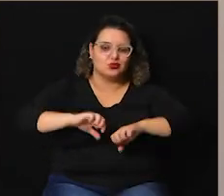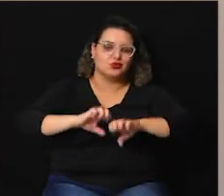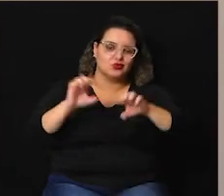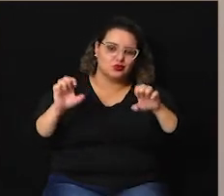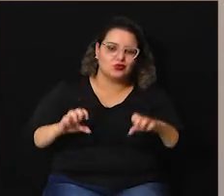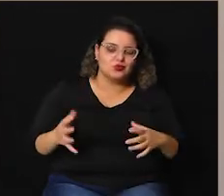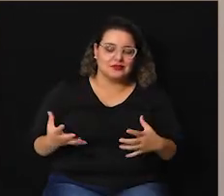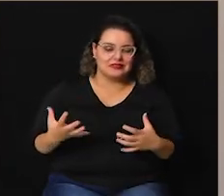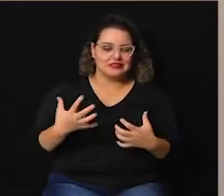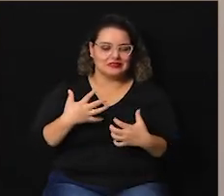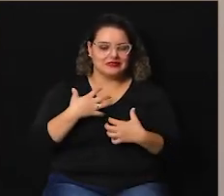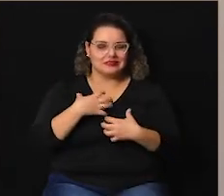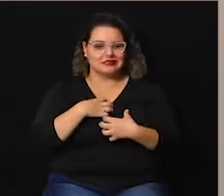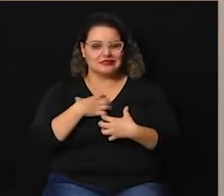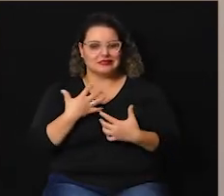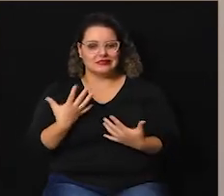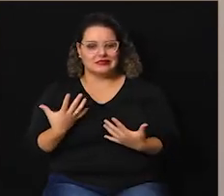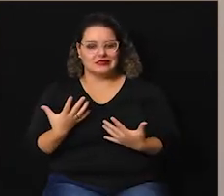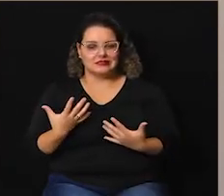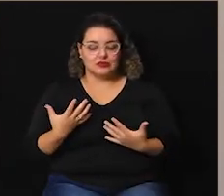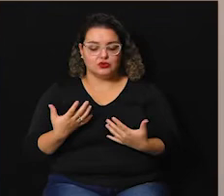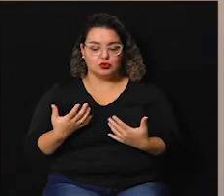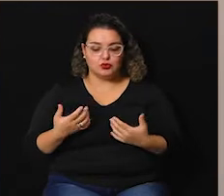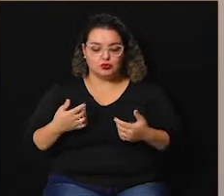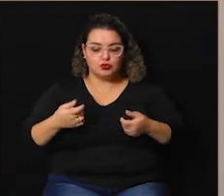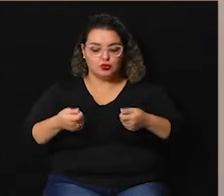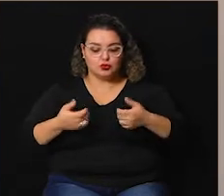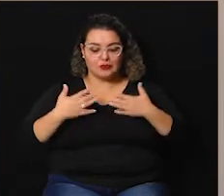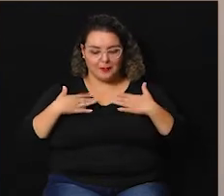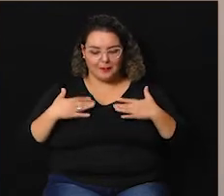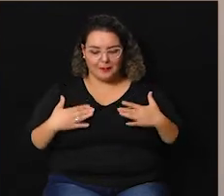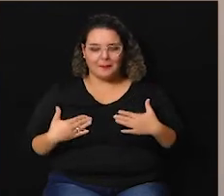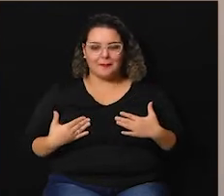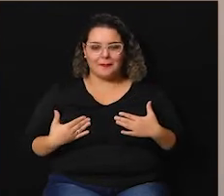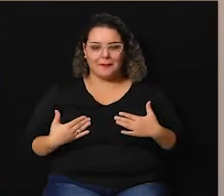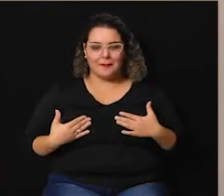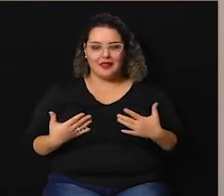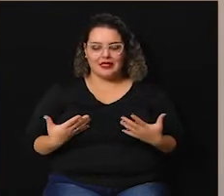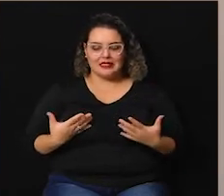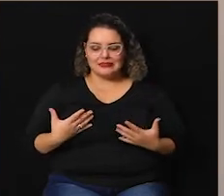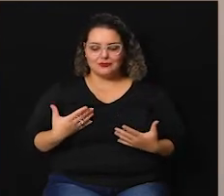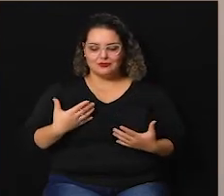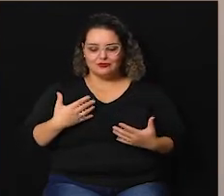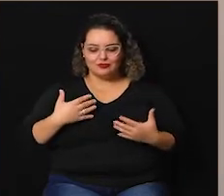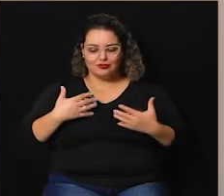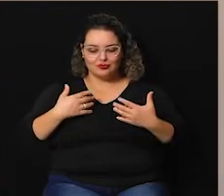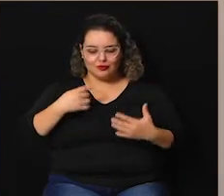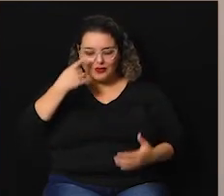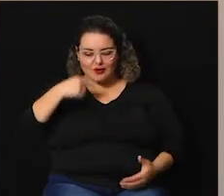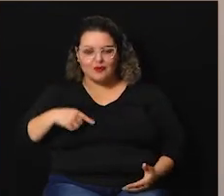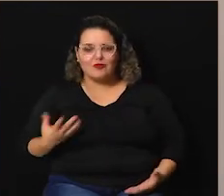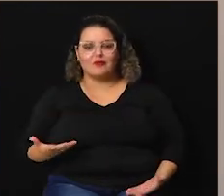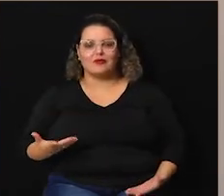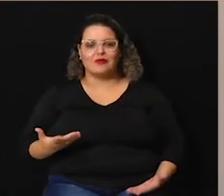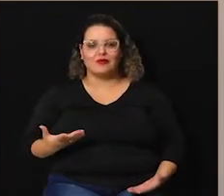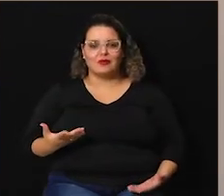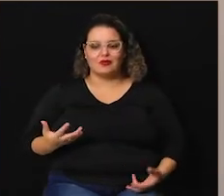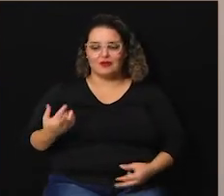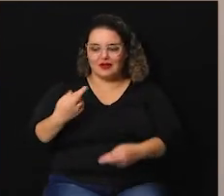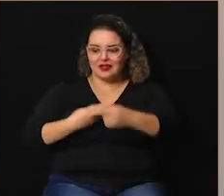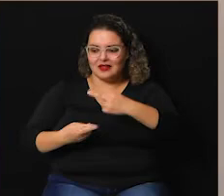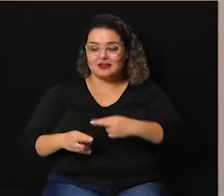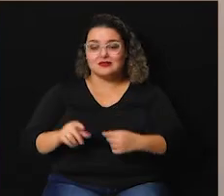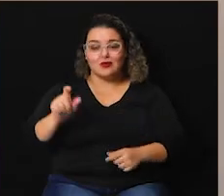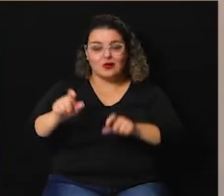vezes a sensação do estabelecimento da minha personalidade, da minha relação com outra, que está pautada